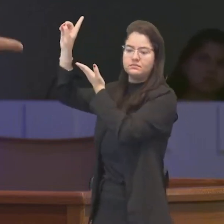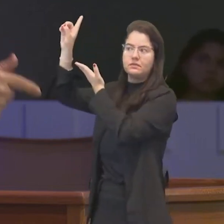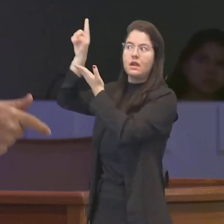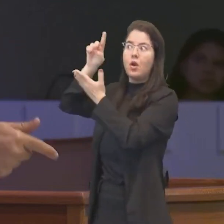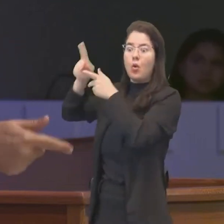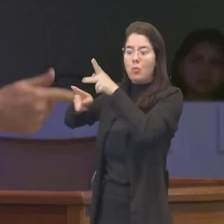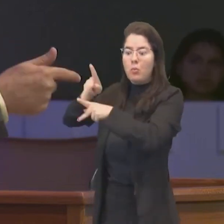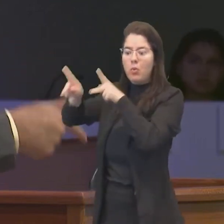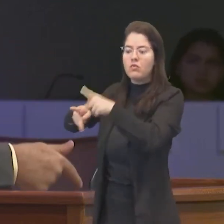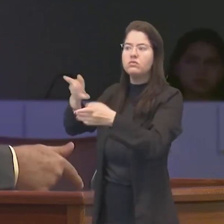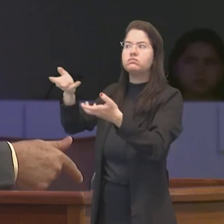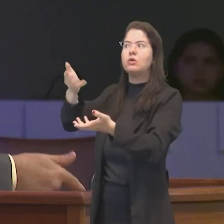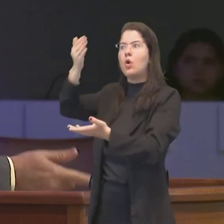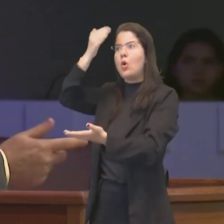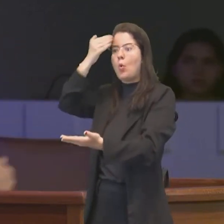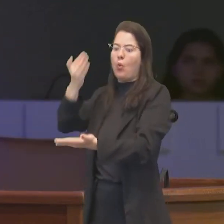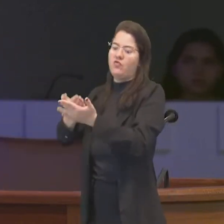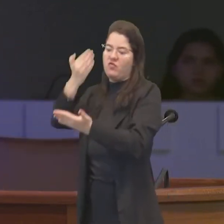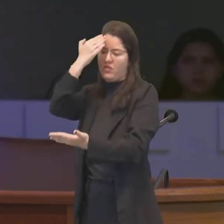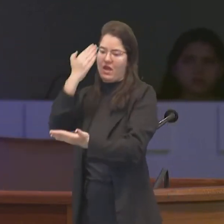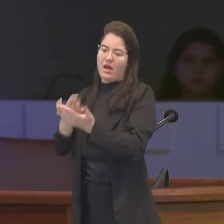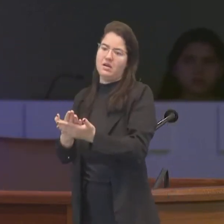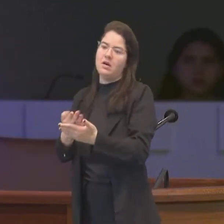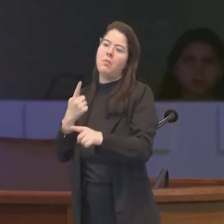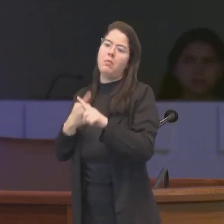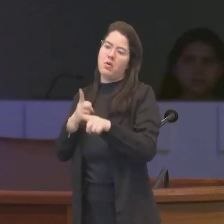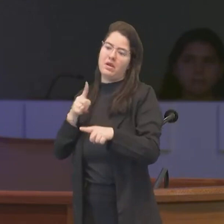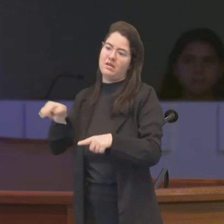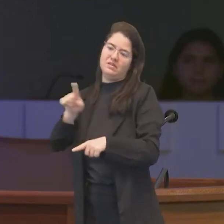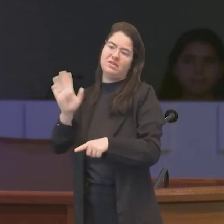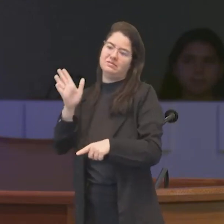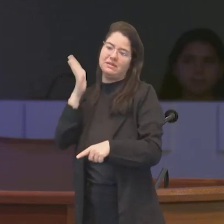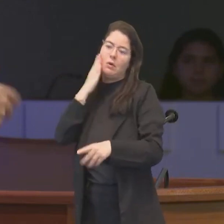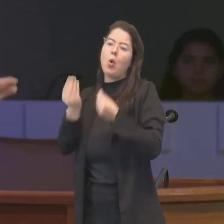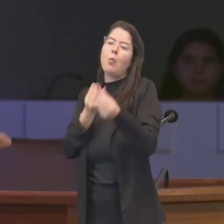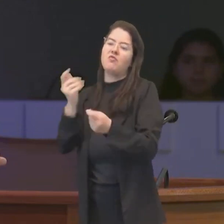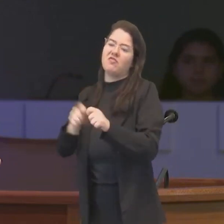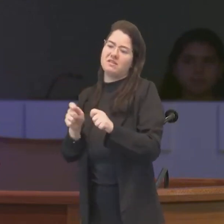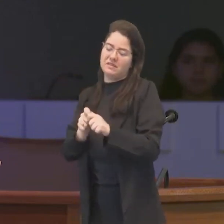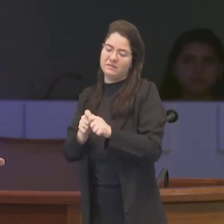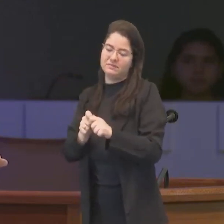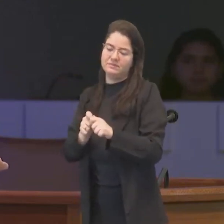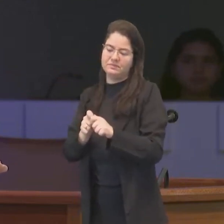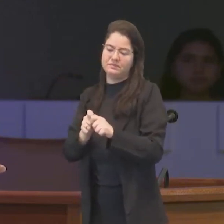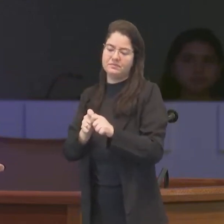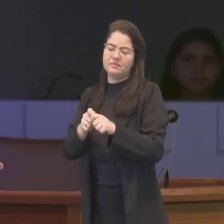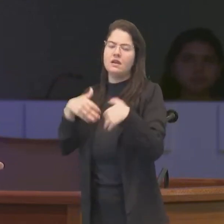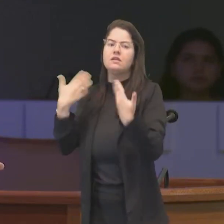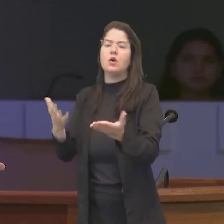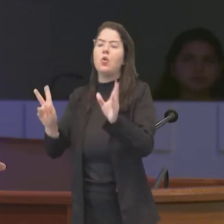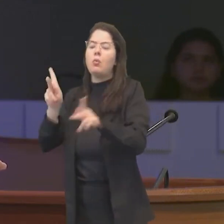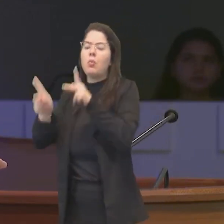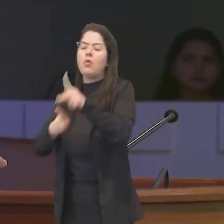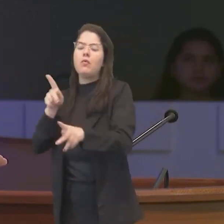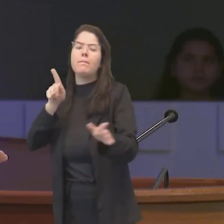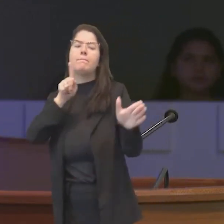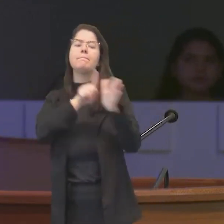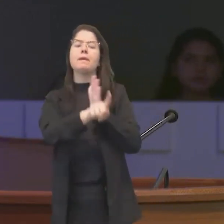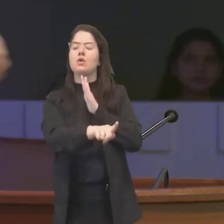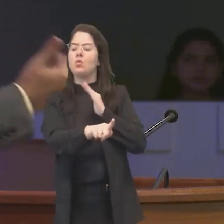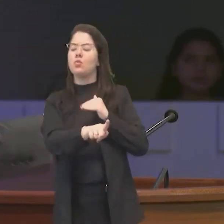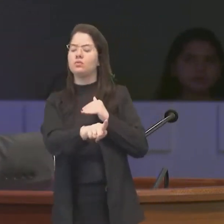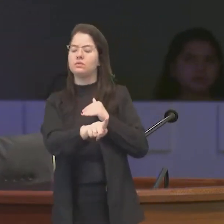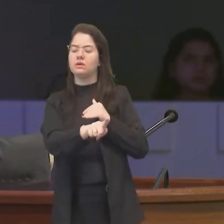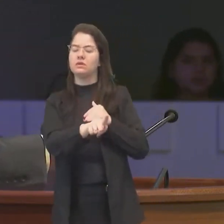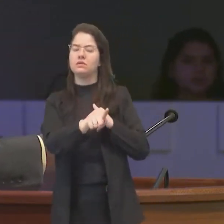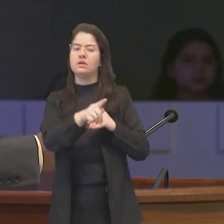confiando nas habilidades que eles possuíam, que era de sacrificar. Então eles perguntam para o profeta Miqueias, o que